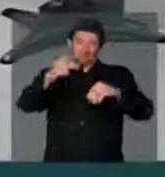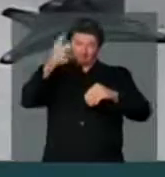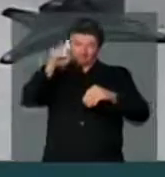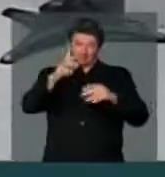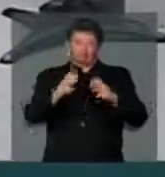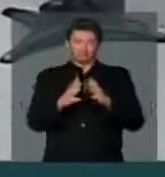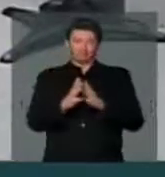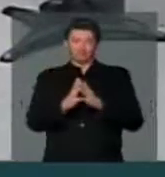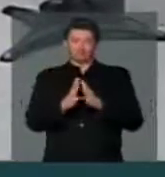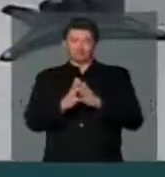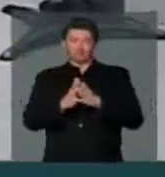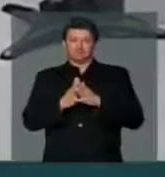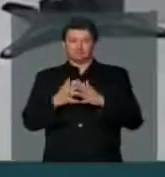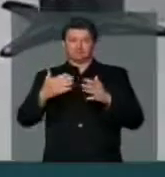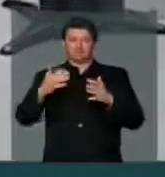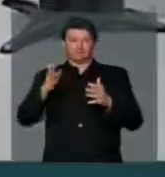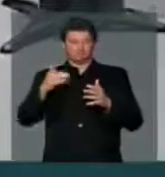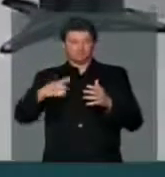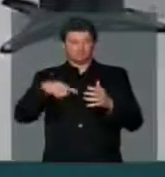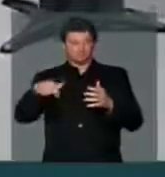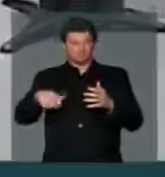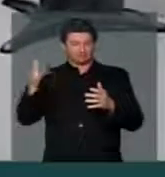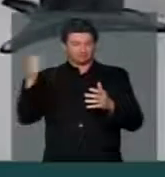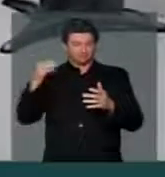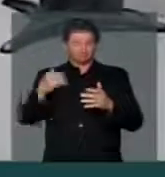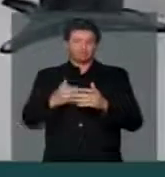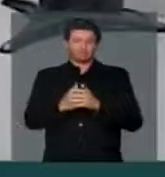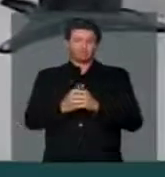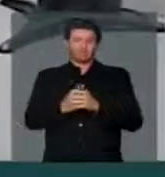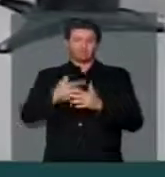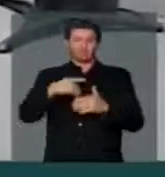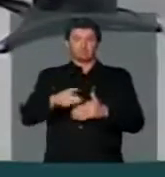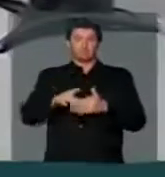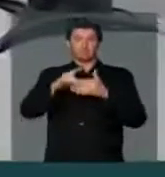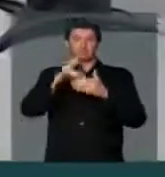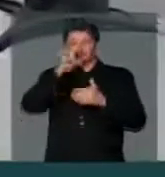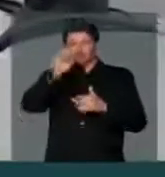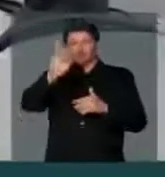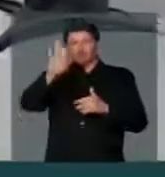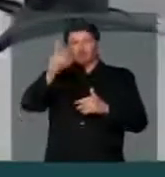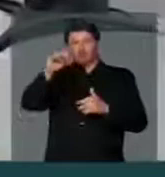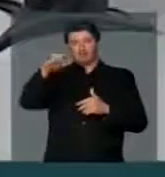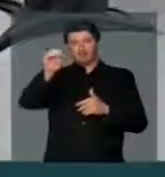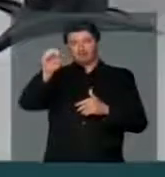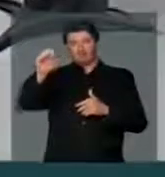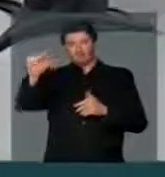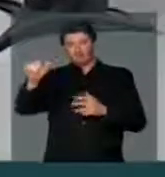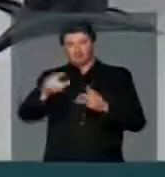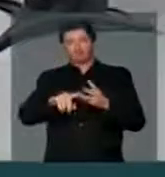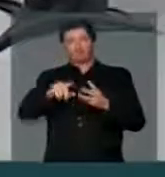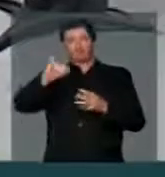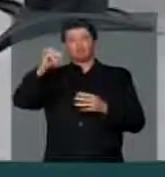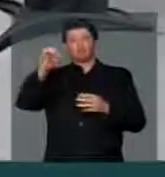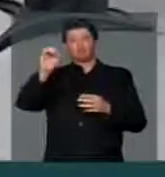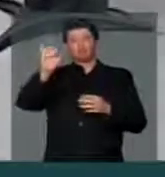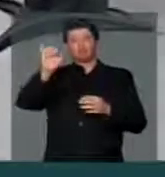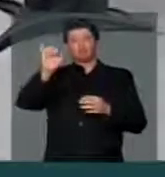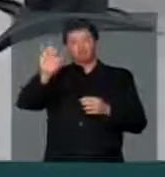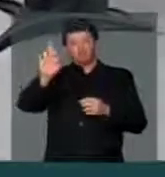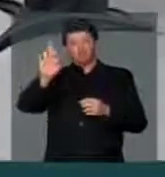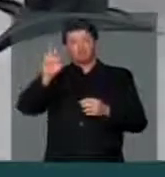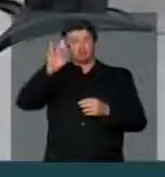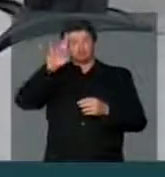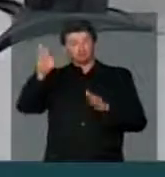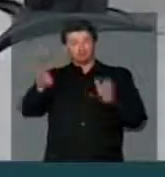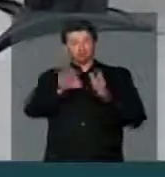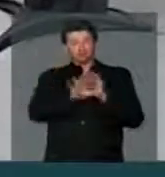Né? Já tínhamos aqui meus grandes líderes em Baçaí, Jutaí, e você veio se unir